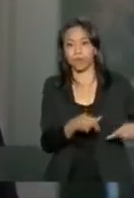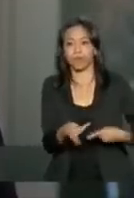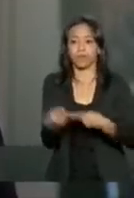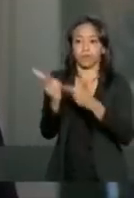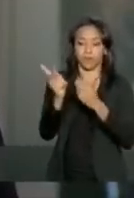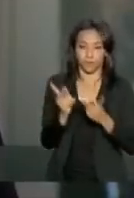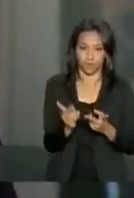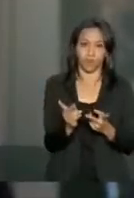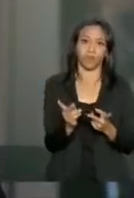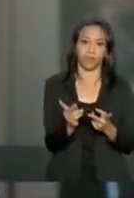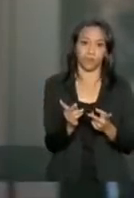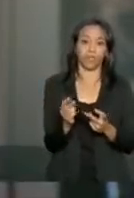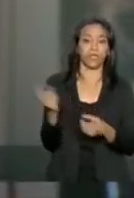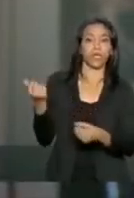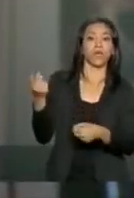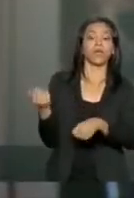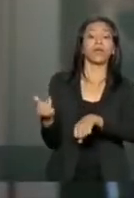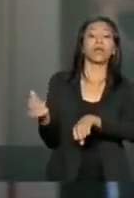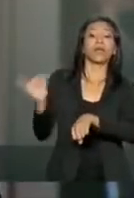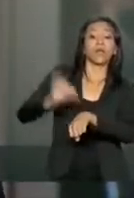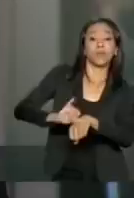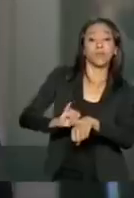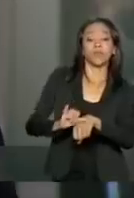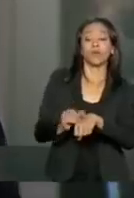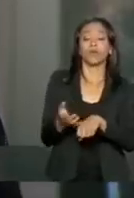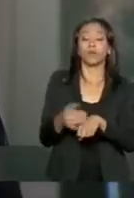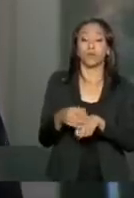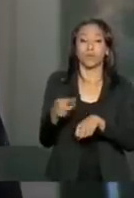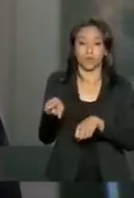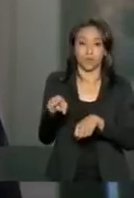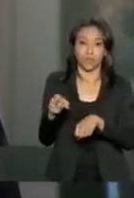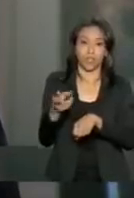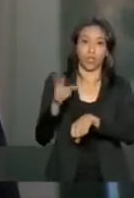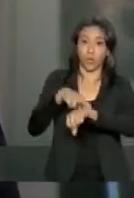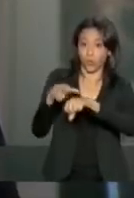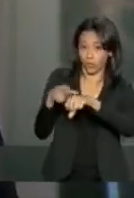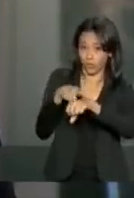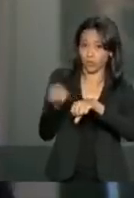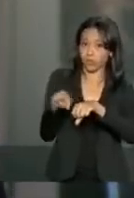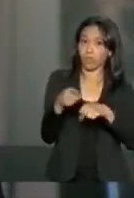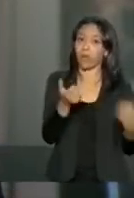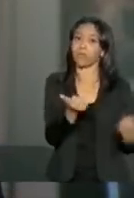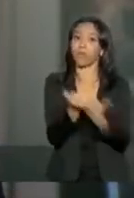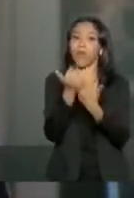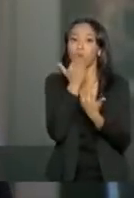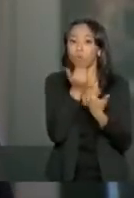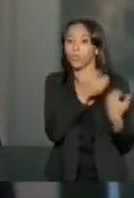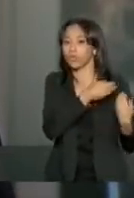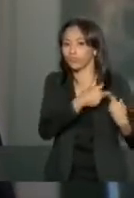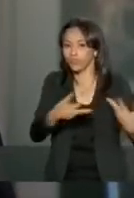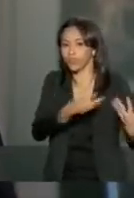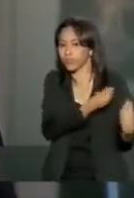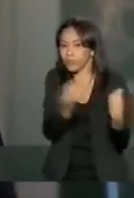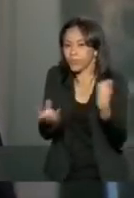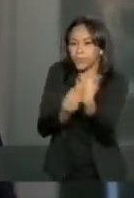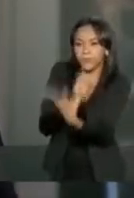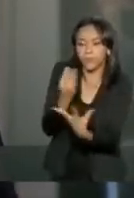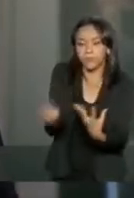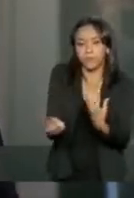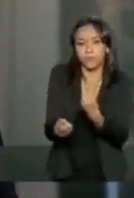alocados em Boa Vista, capital de Roraima, por parte dos americanos, para que a ajuda humanitária se fizesse